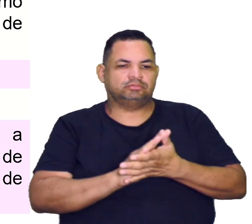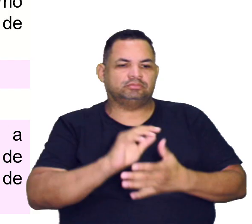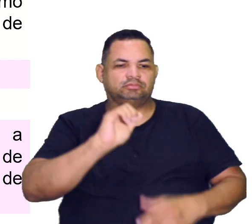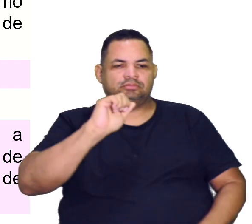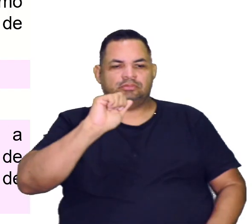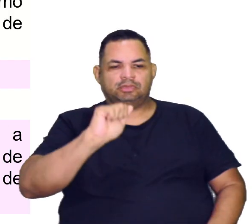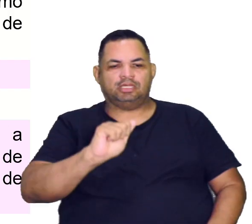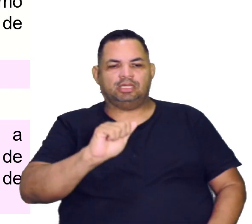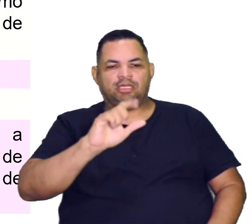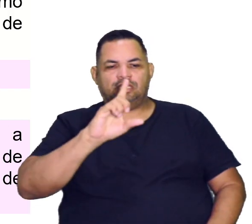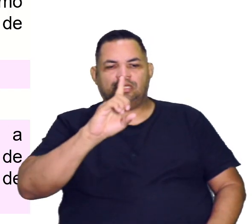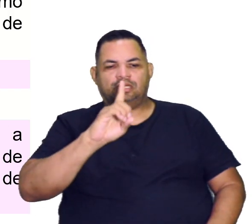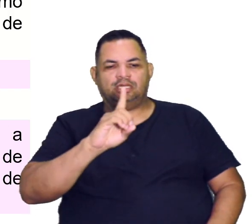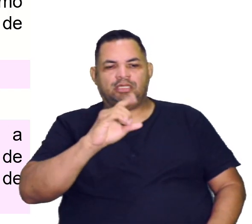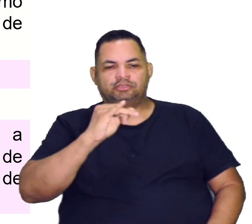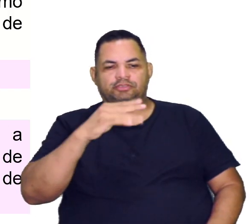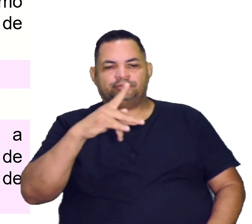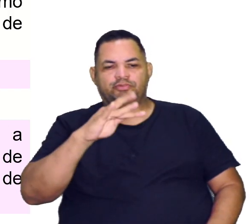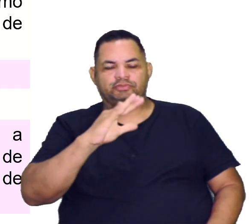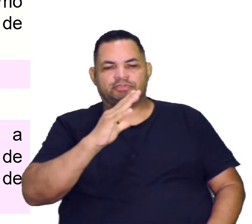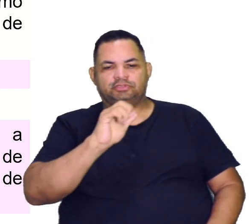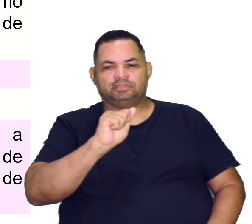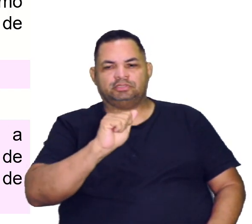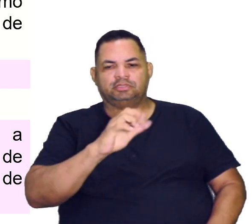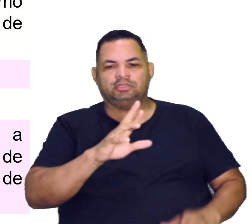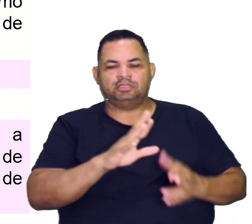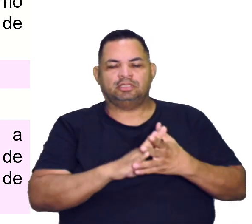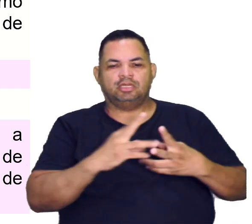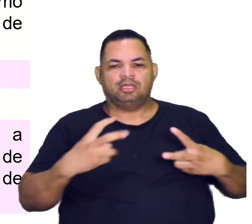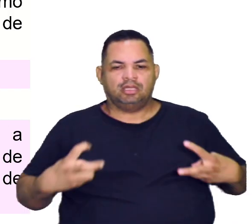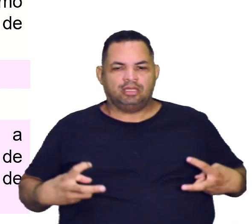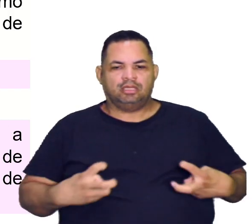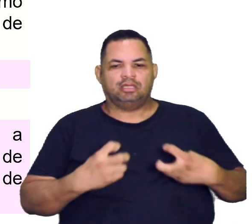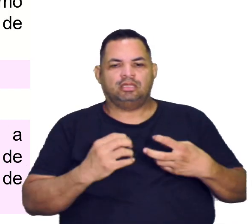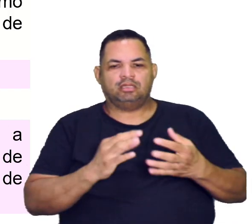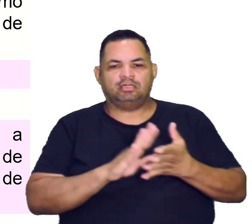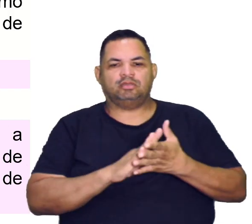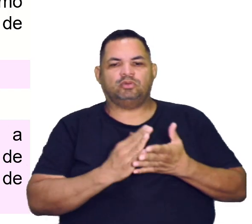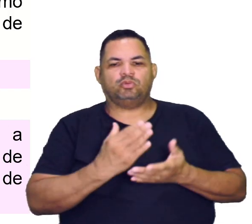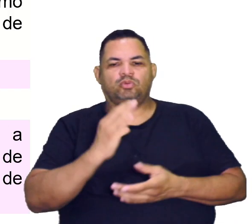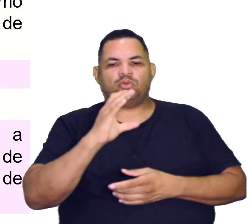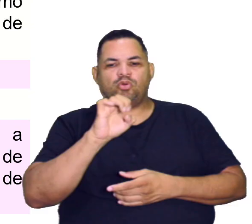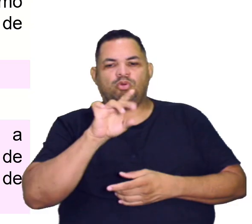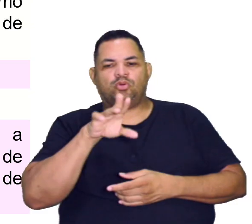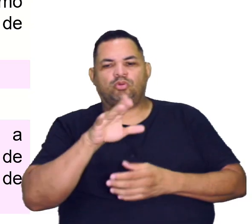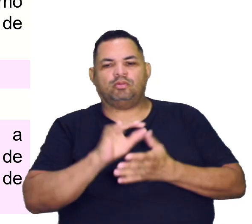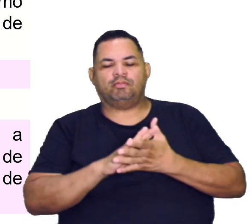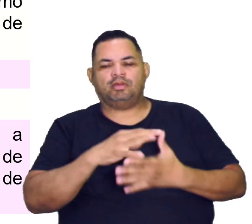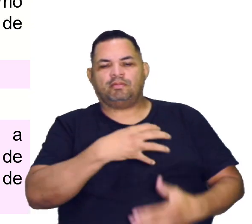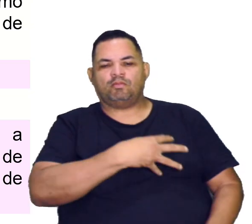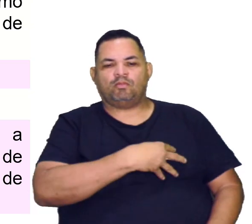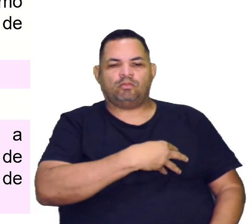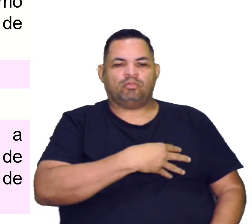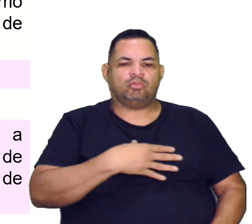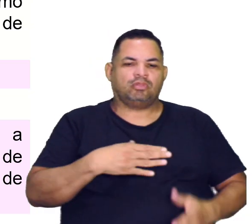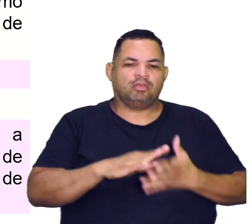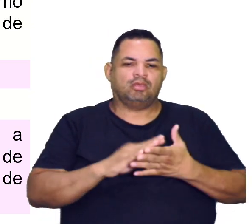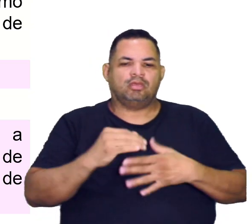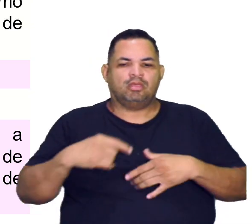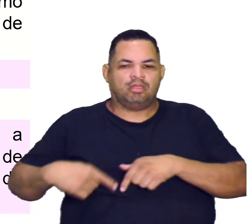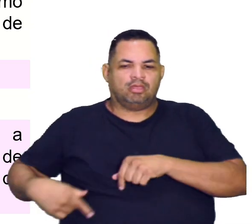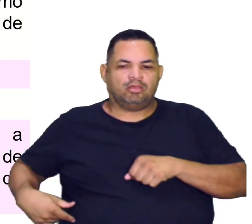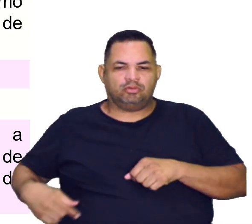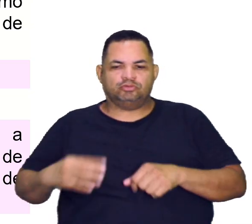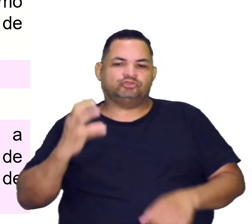Adipocinas, tá? Diversos cânceres relacionados à obesidade, como cólon, de mama,